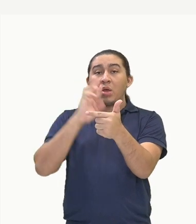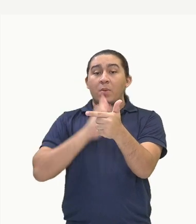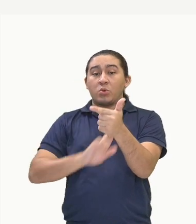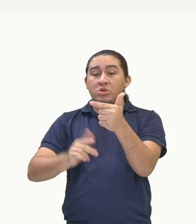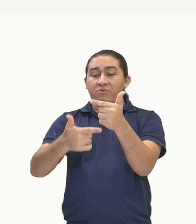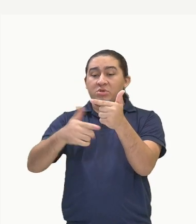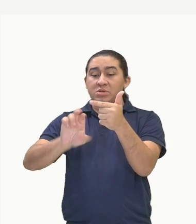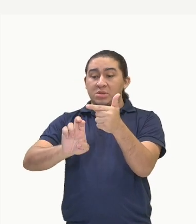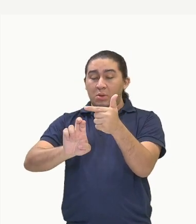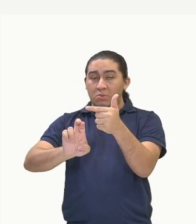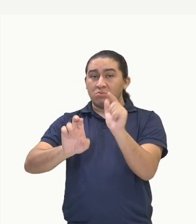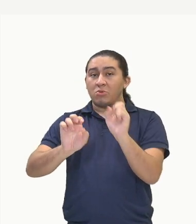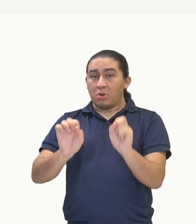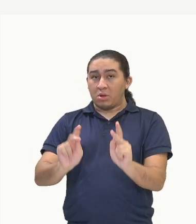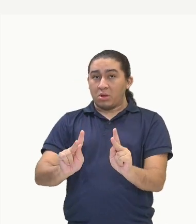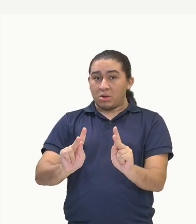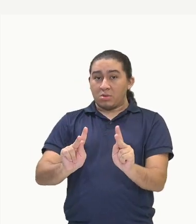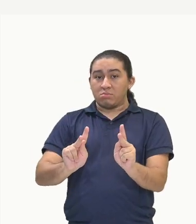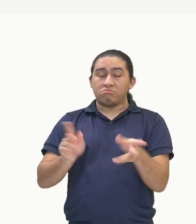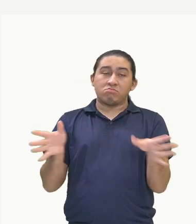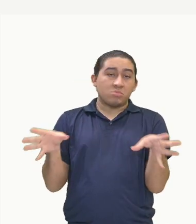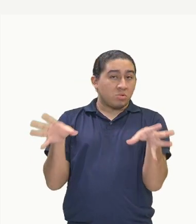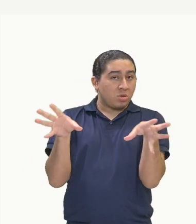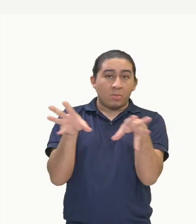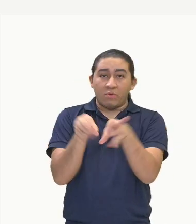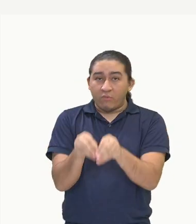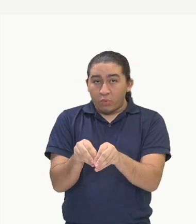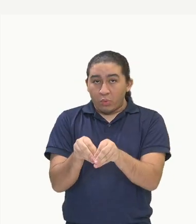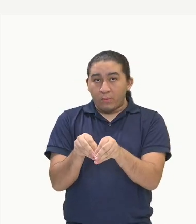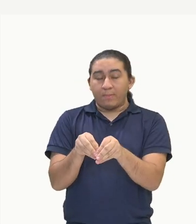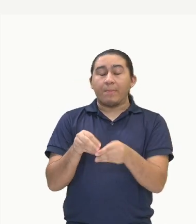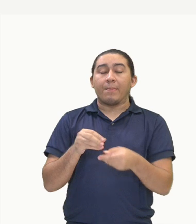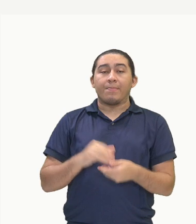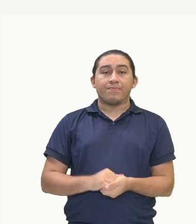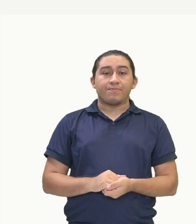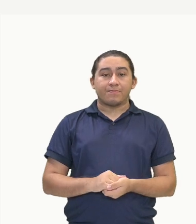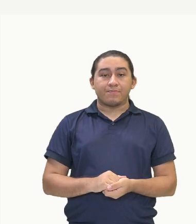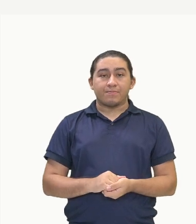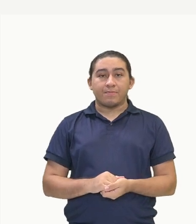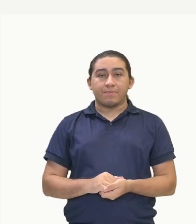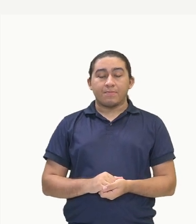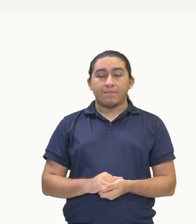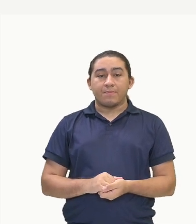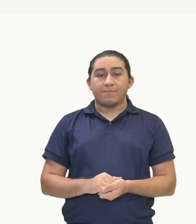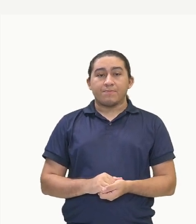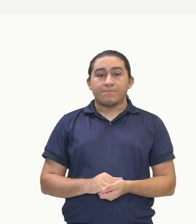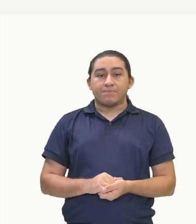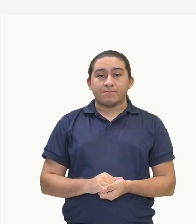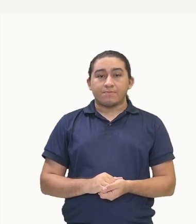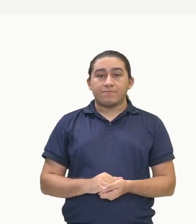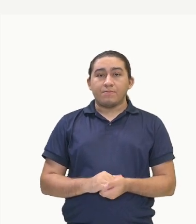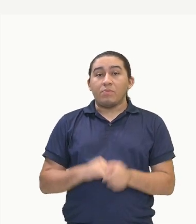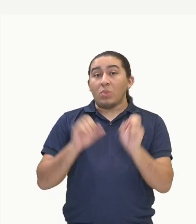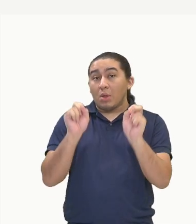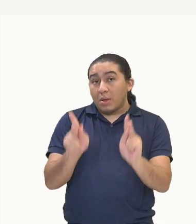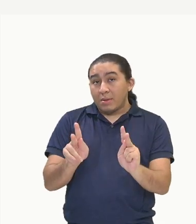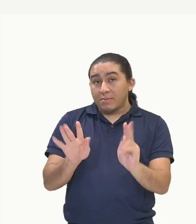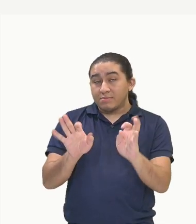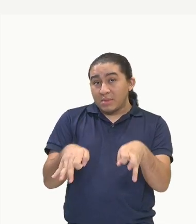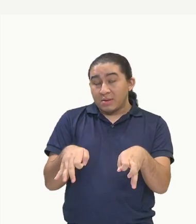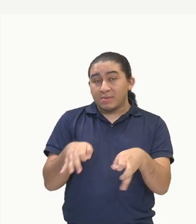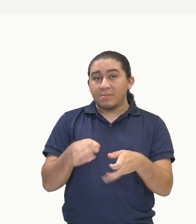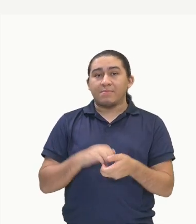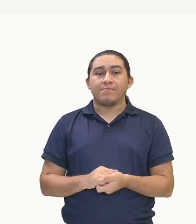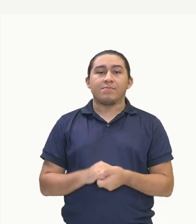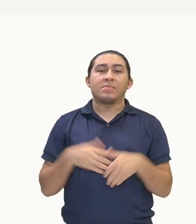25. Tá ok? Simplificamos, então, aí a nossa fração decimal. Tá ok, turma? Então,